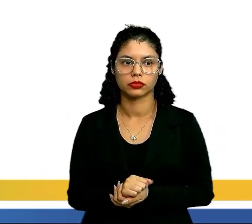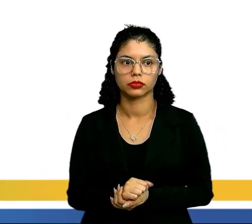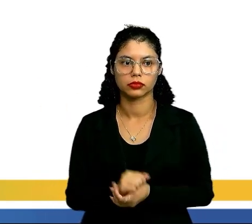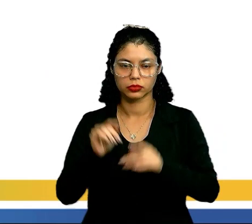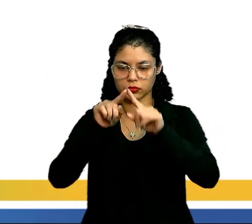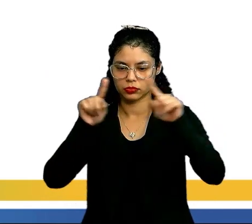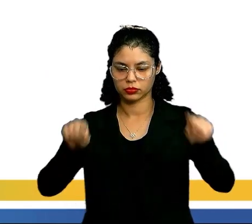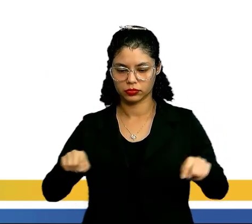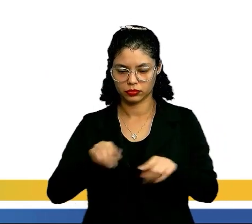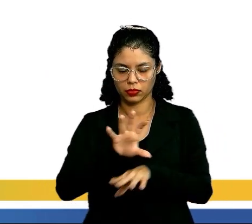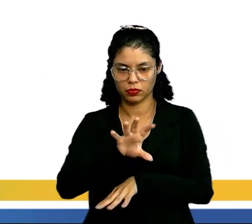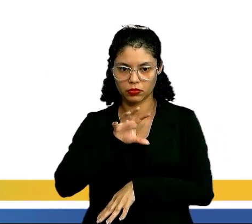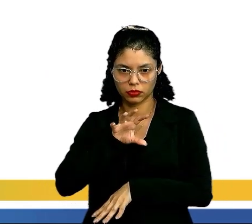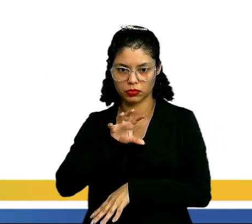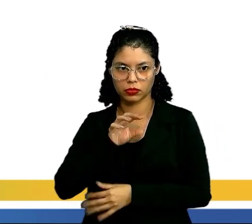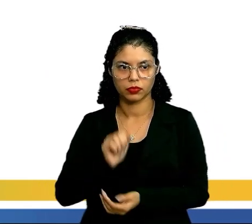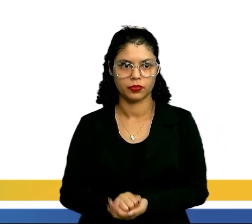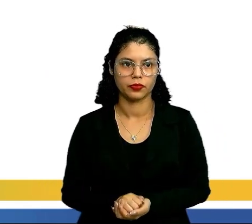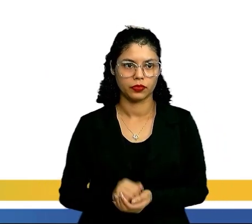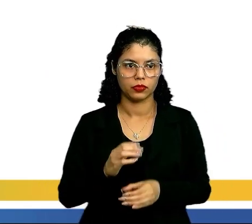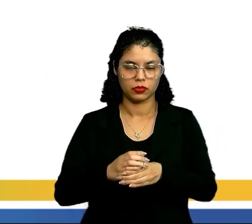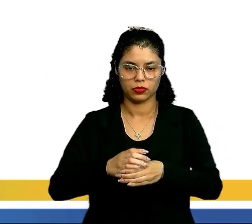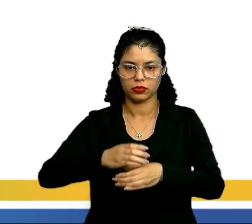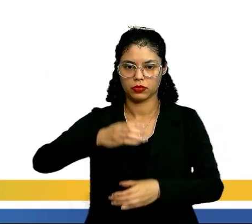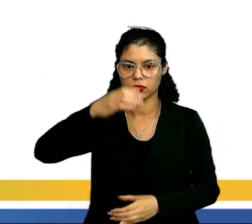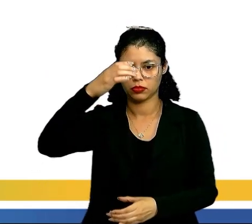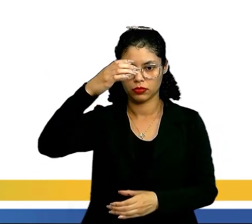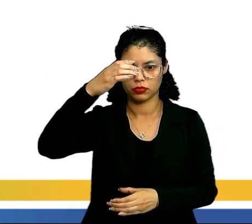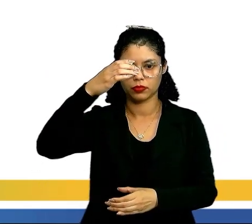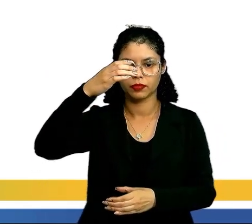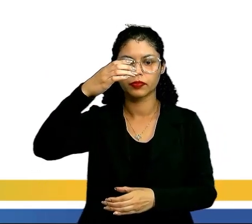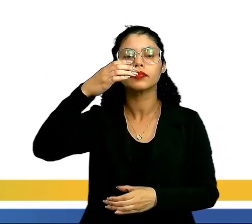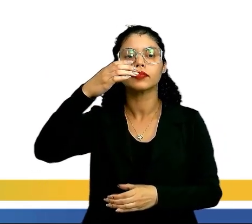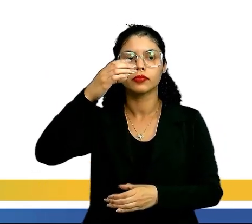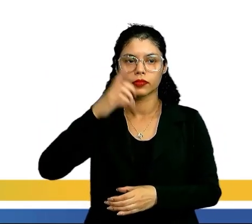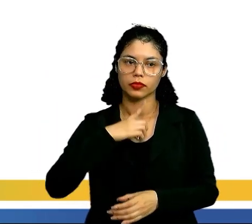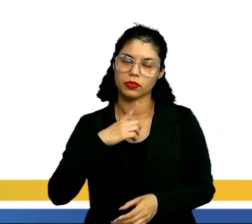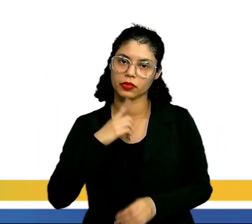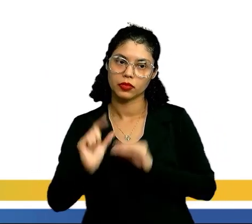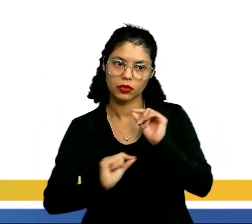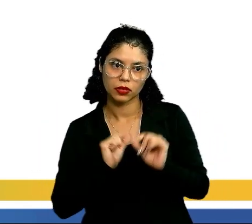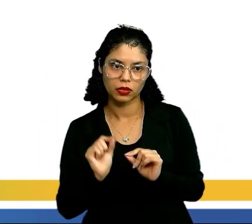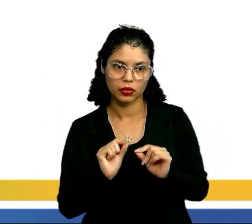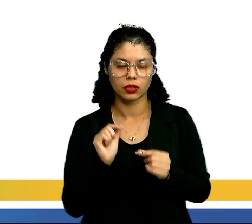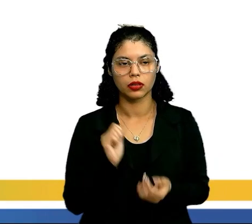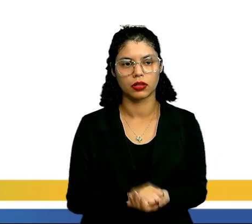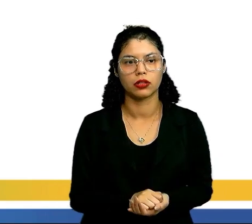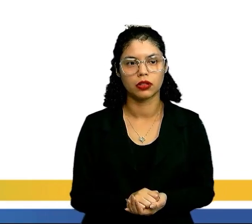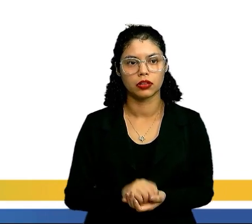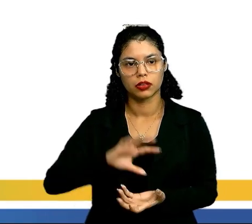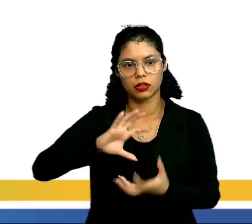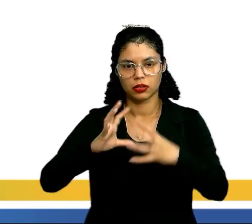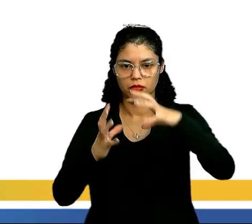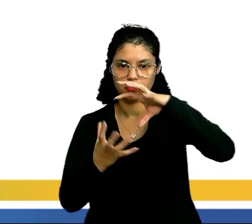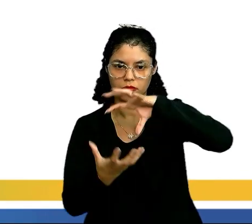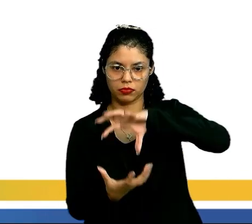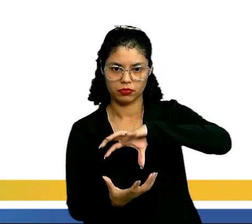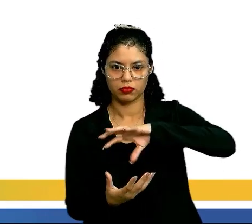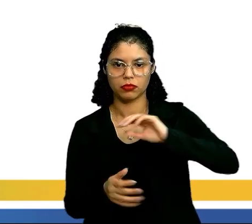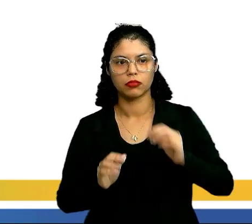cubo. Já o cilindro, observe que cada posição eu fui deixando. A